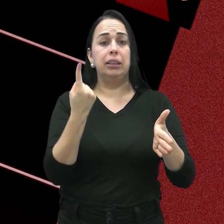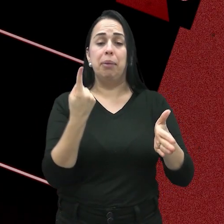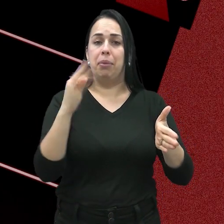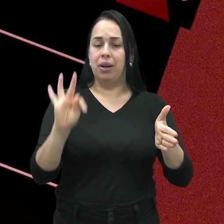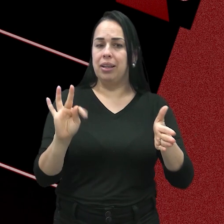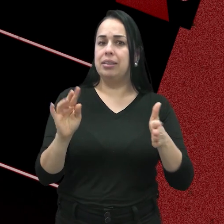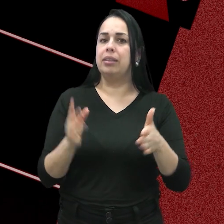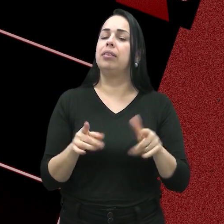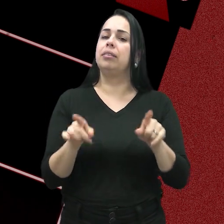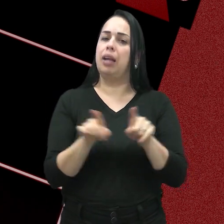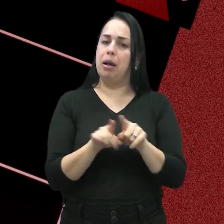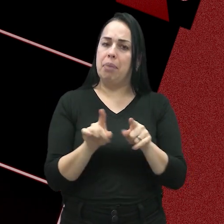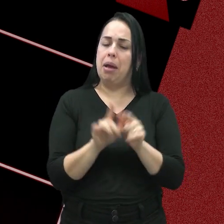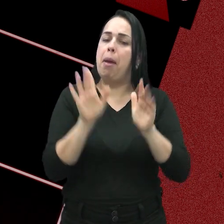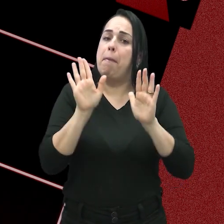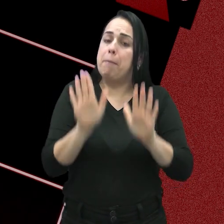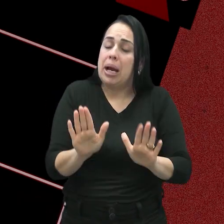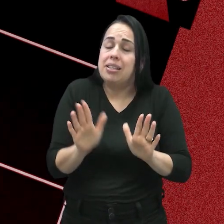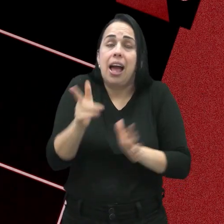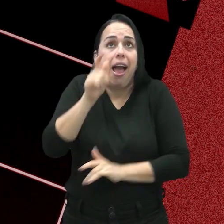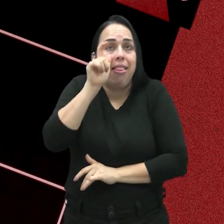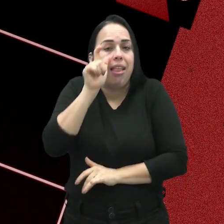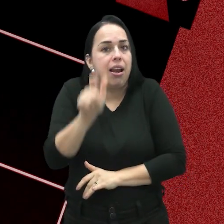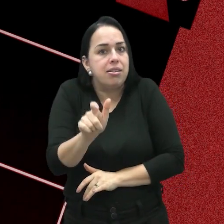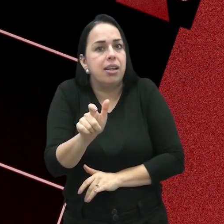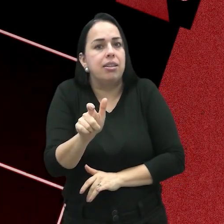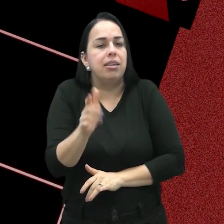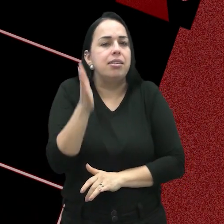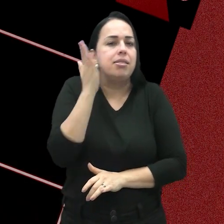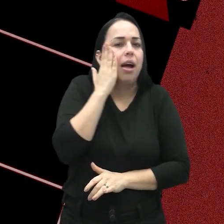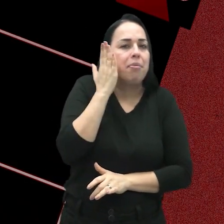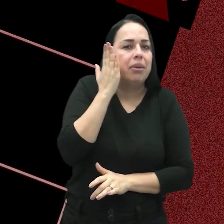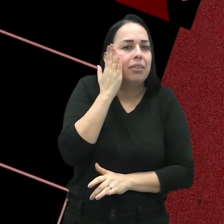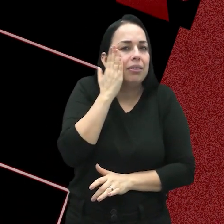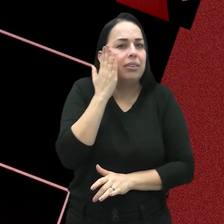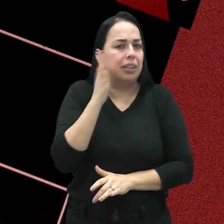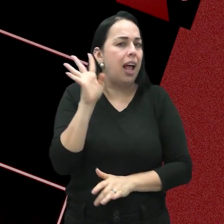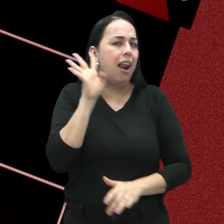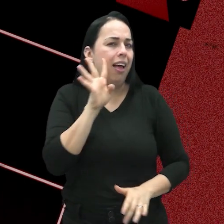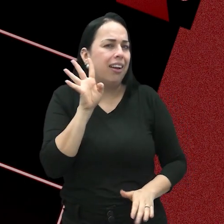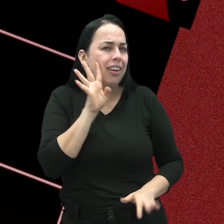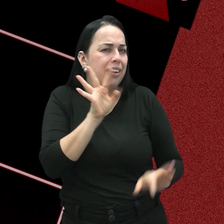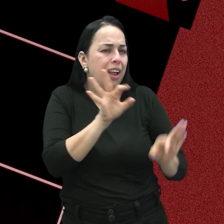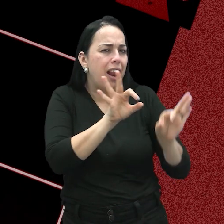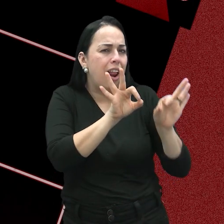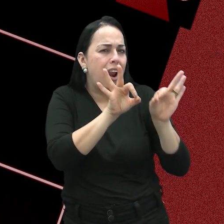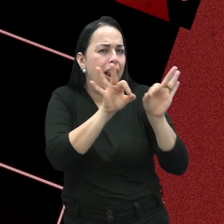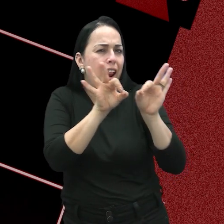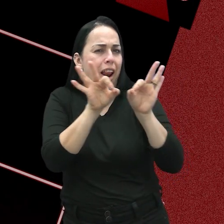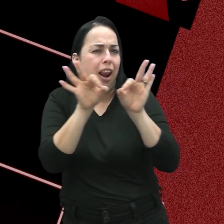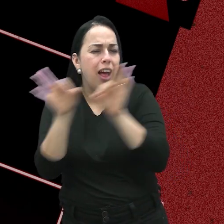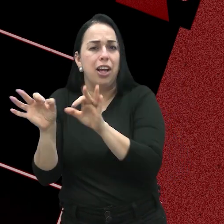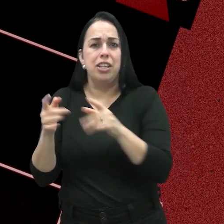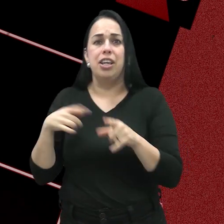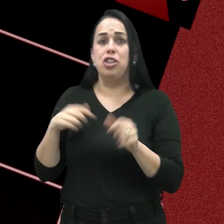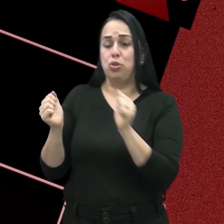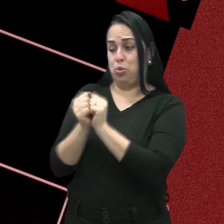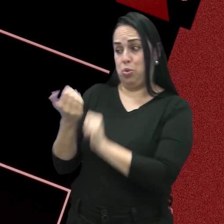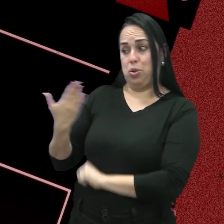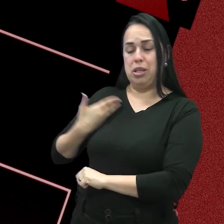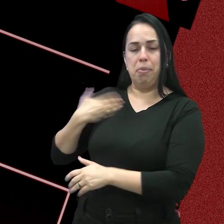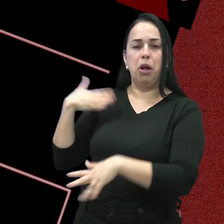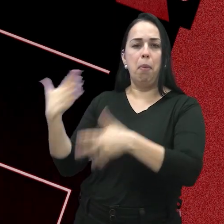6 episódios, mas é bem interessante, sabe? É aquelas séries que é bem legal você resenhar com seus amigos